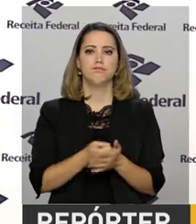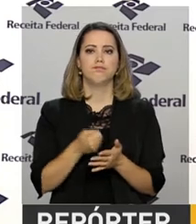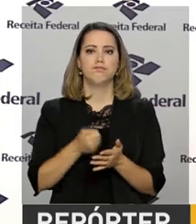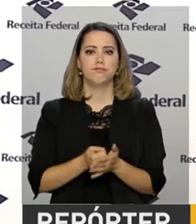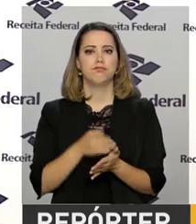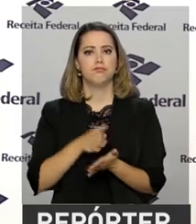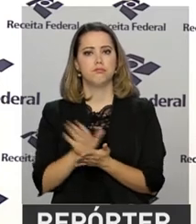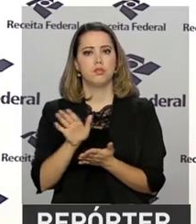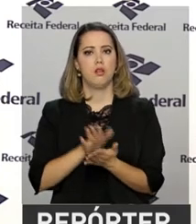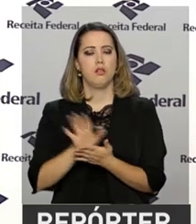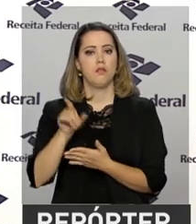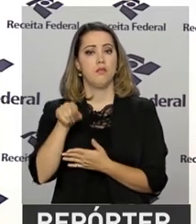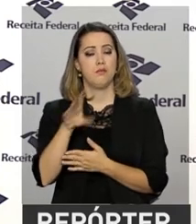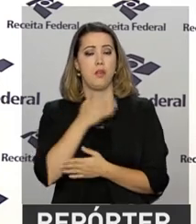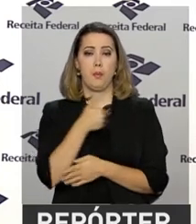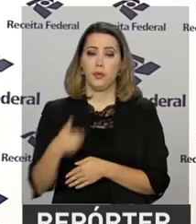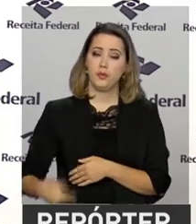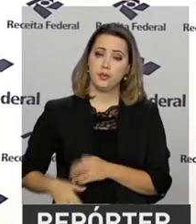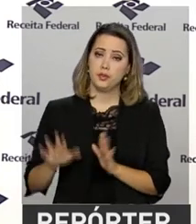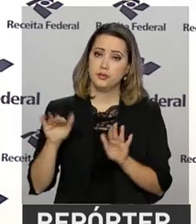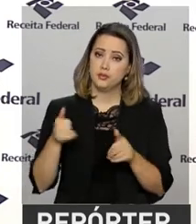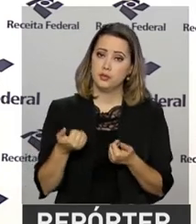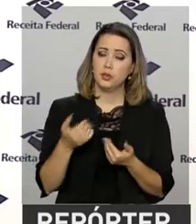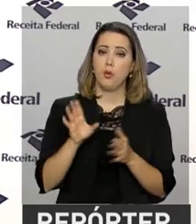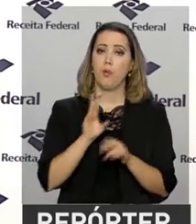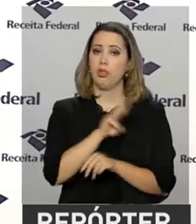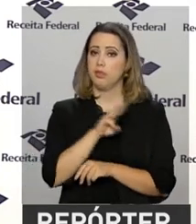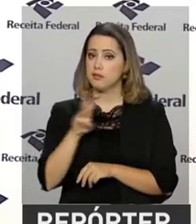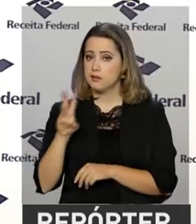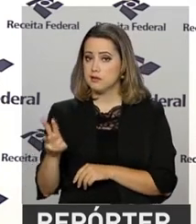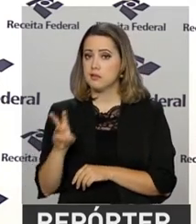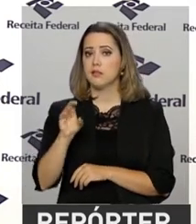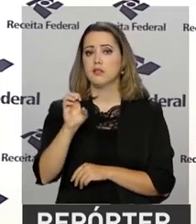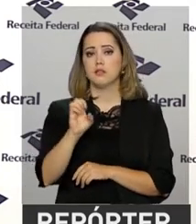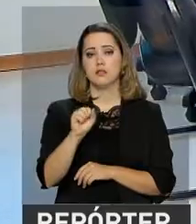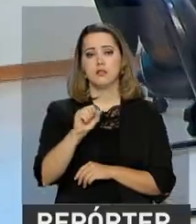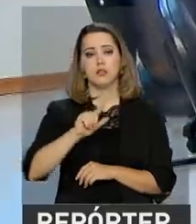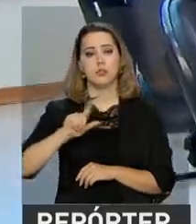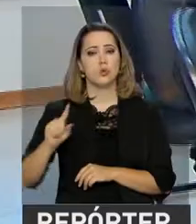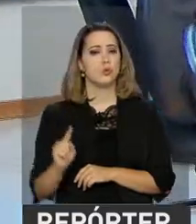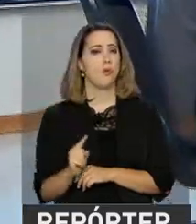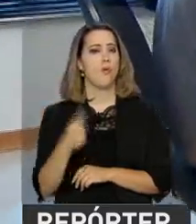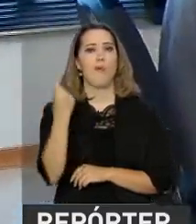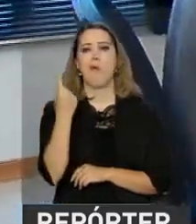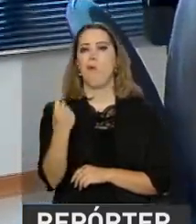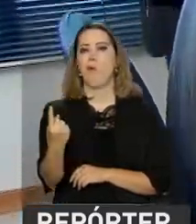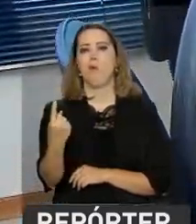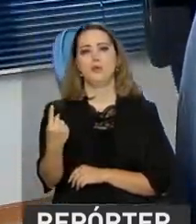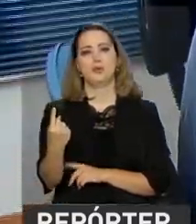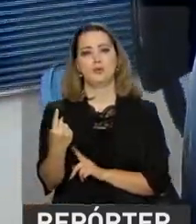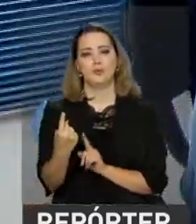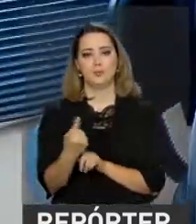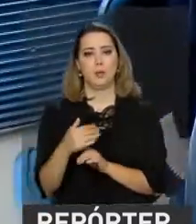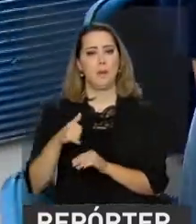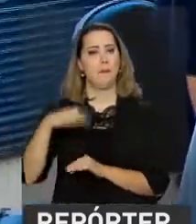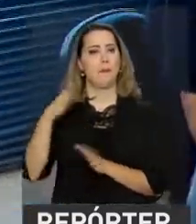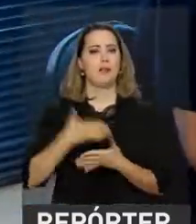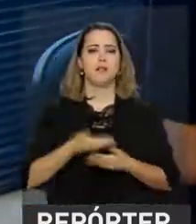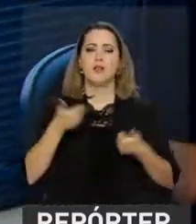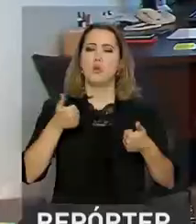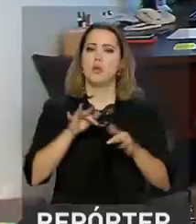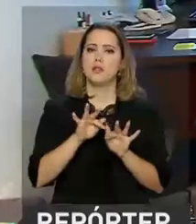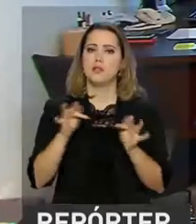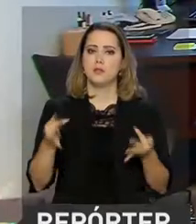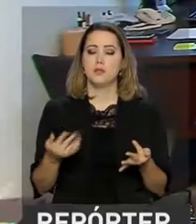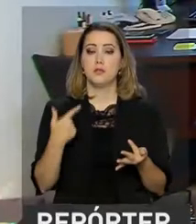transmitir para os órgãos de controle. Com a implantação do E-Social, ele passa a ter uma única obrigação. Mais agilidade e menos burocracia para quem